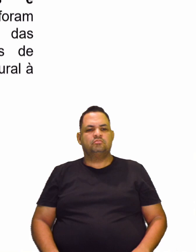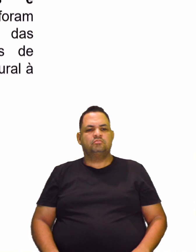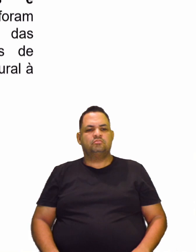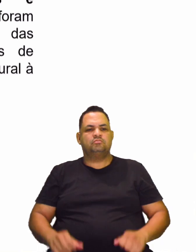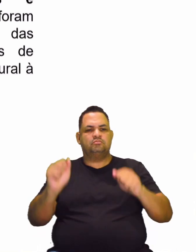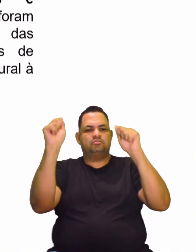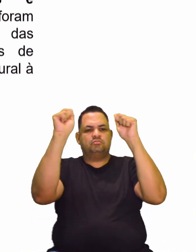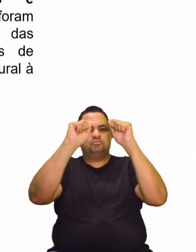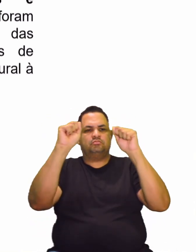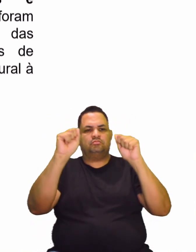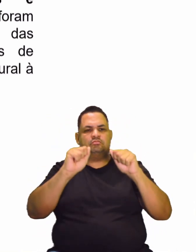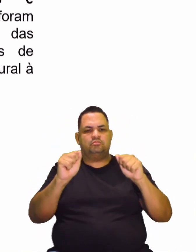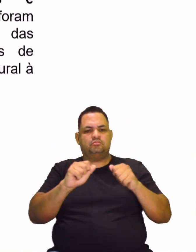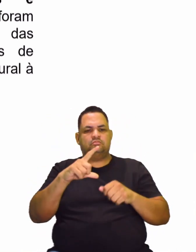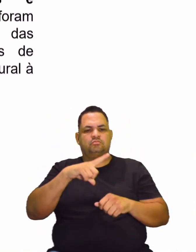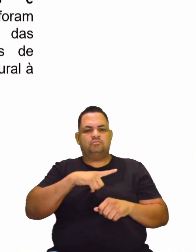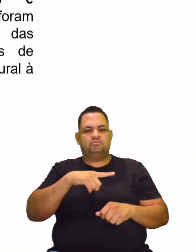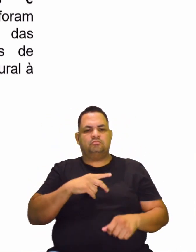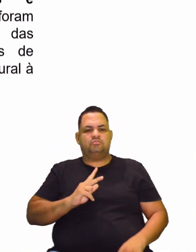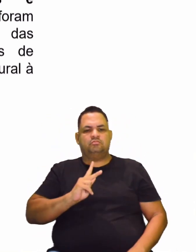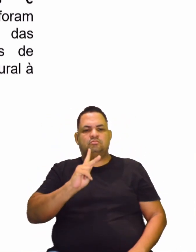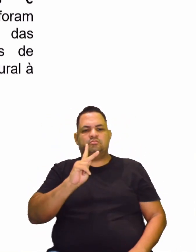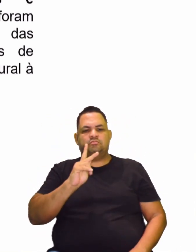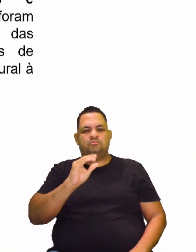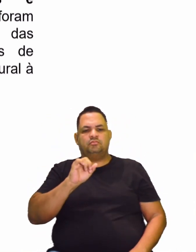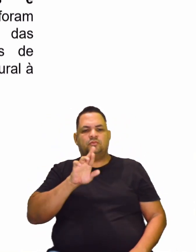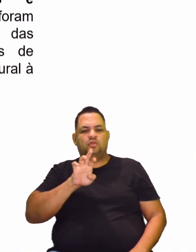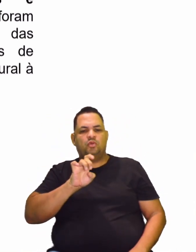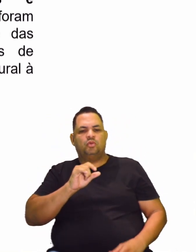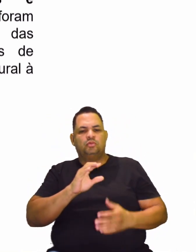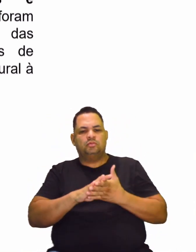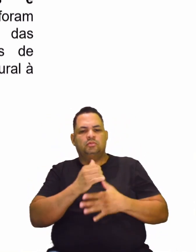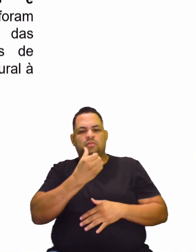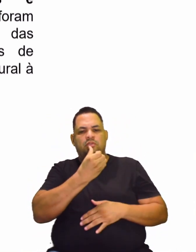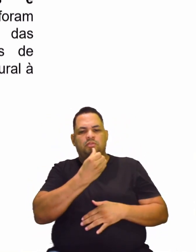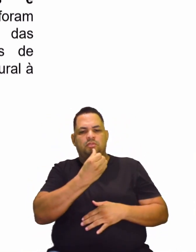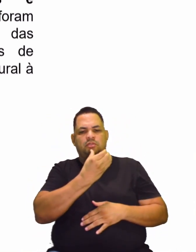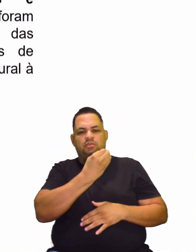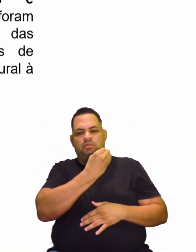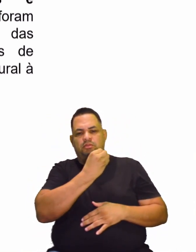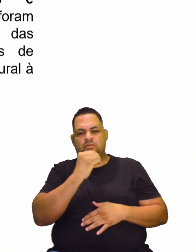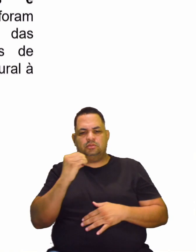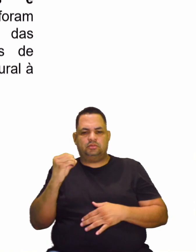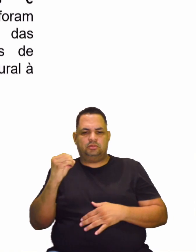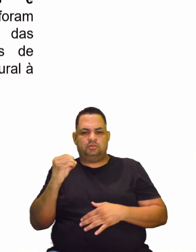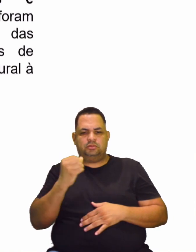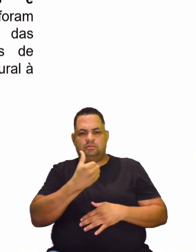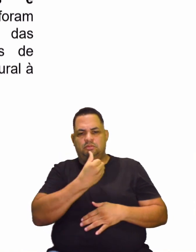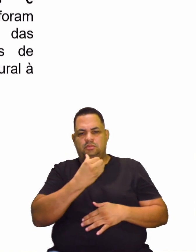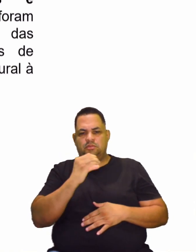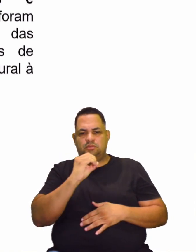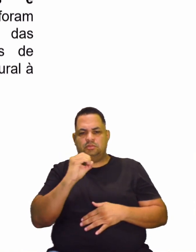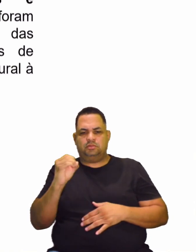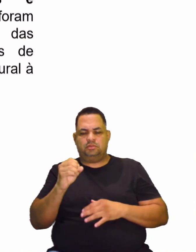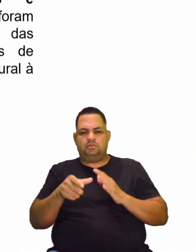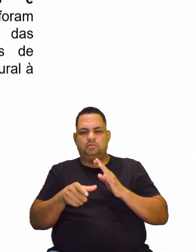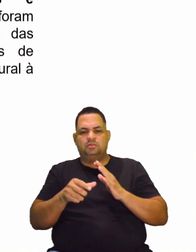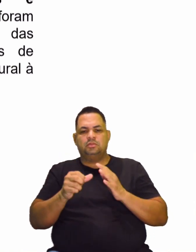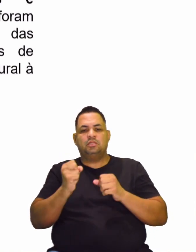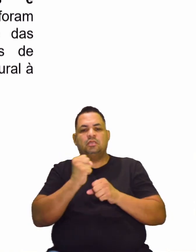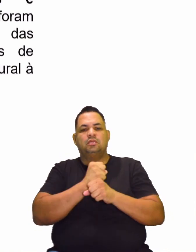escultura chamada Couros, 600 anos antes de Cristo, representação aí de um corpo de um rapaz